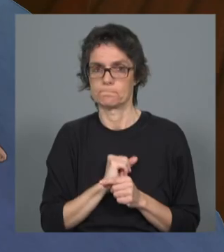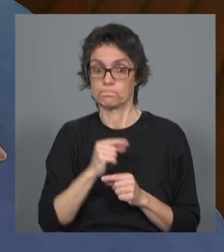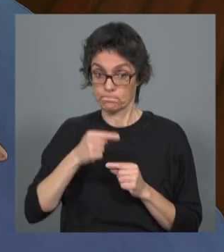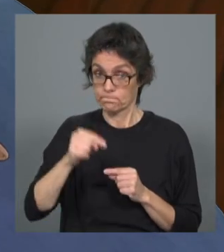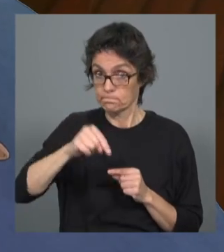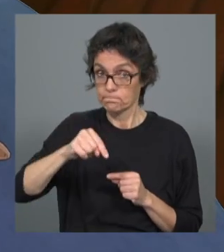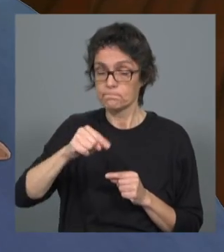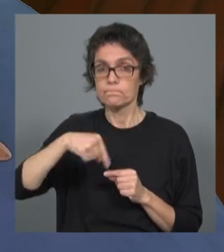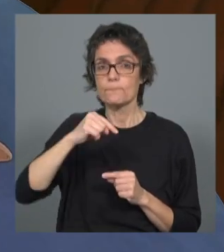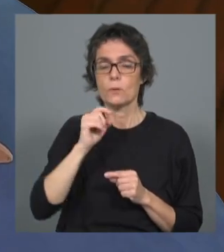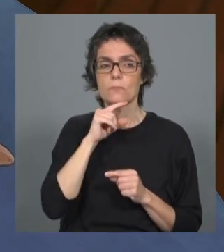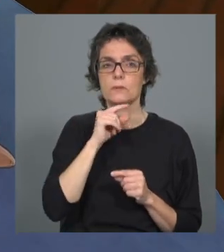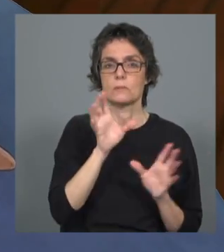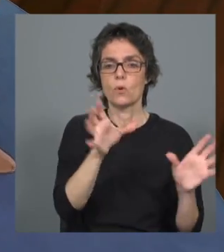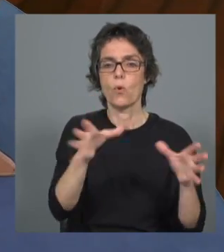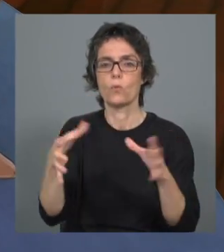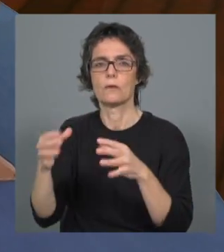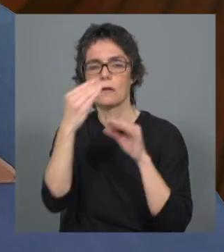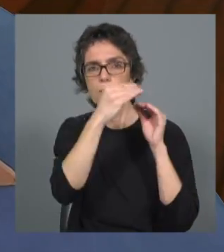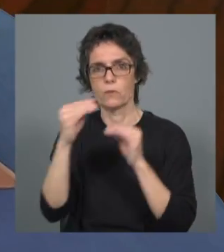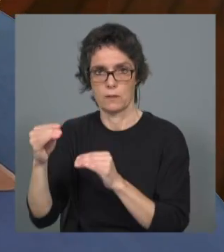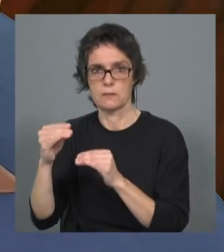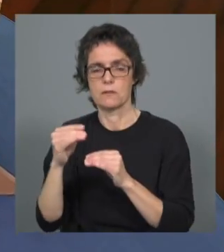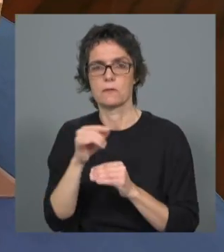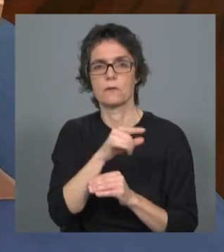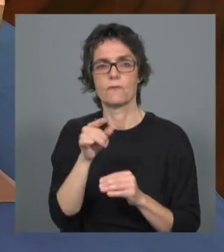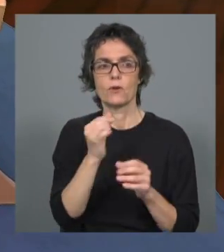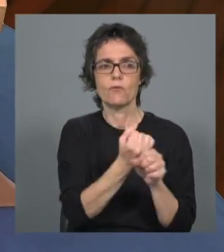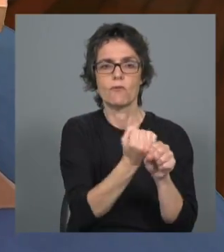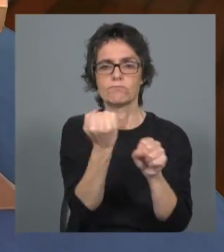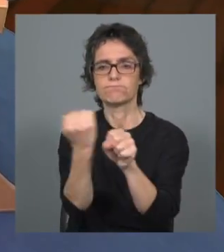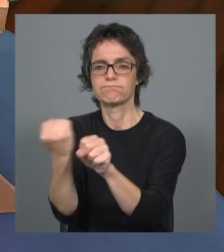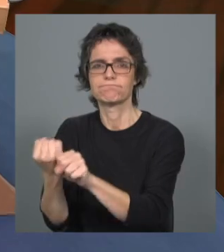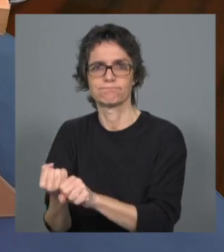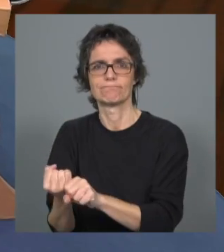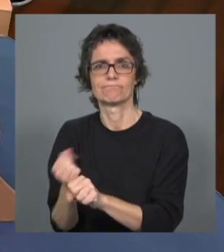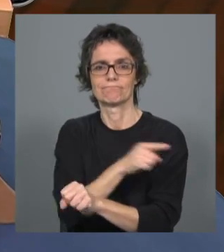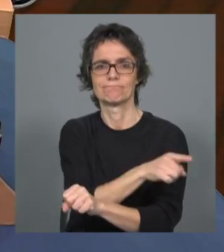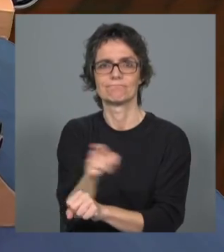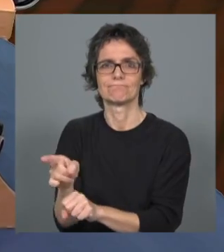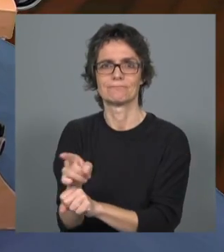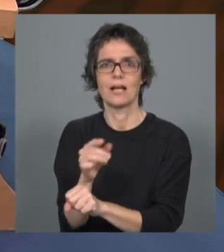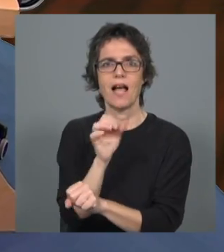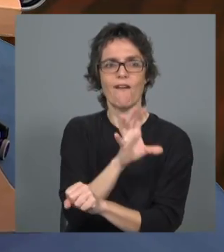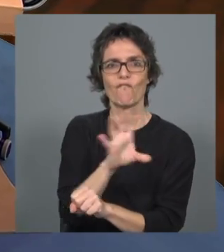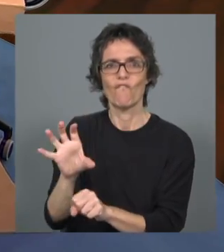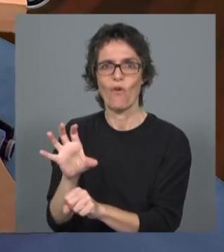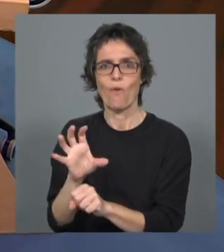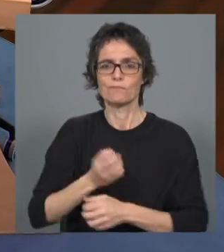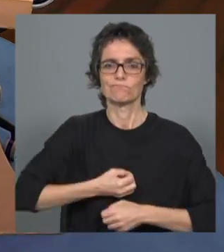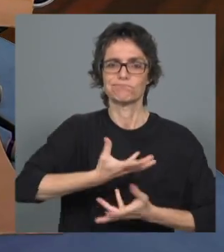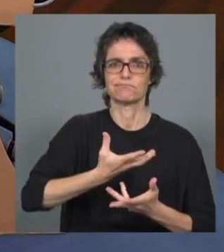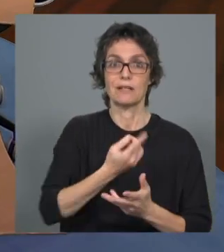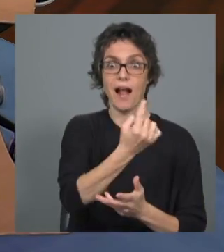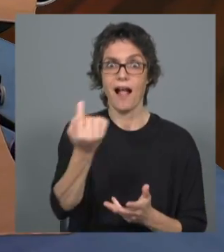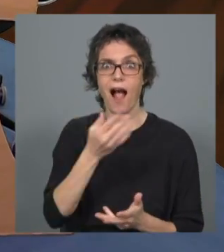em cada comunidade educativa os trabalhos, as formas de se expressarem de cada um dos nossos